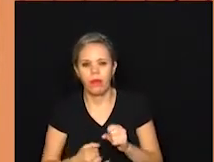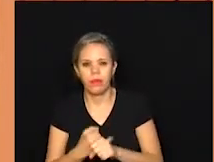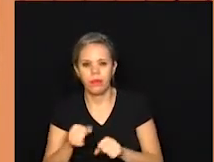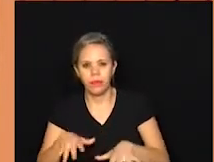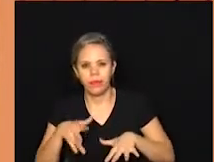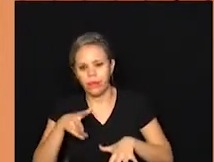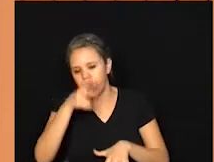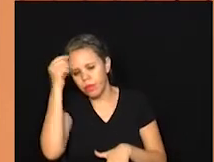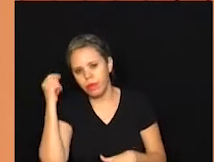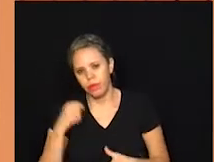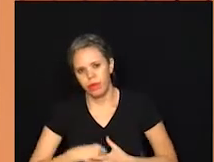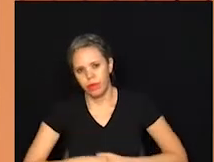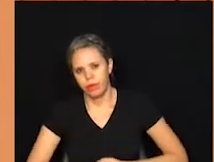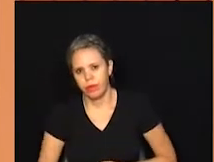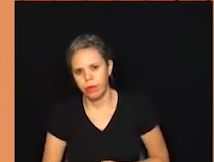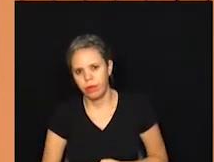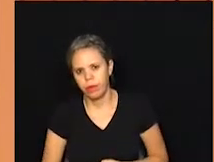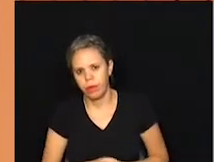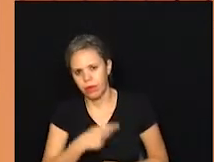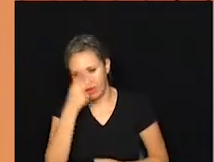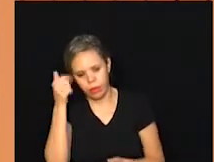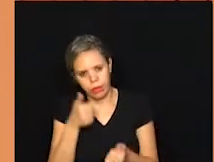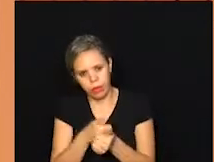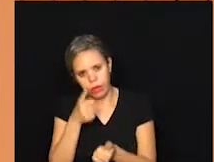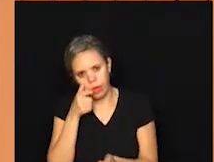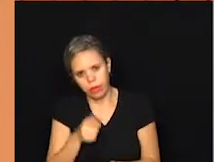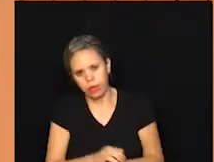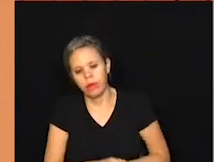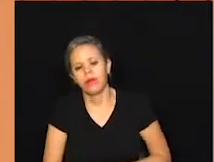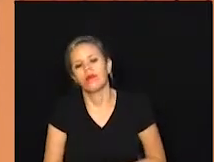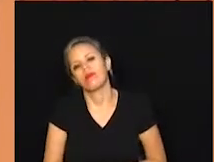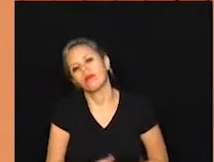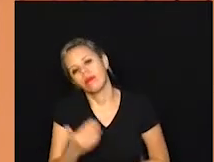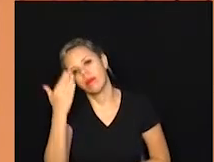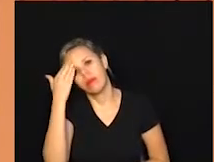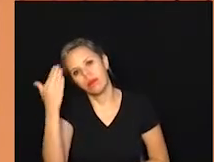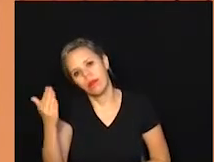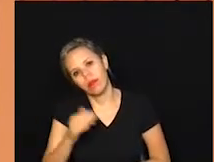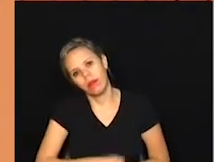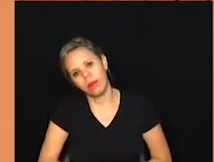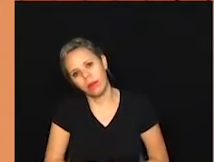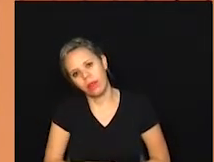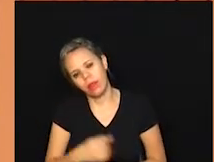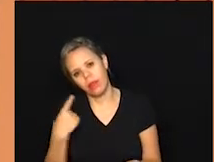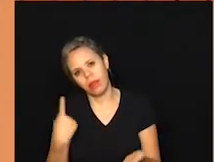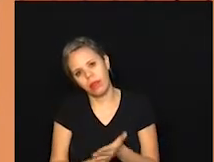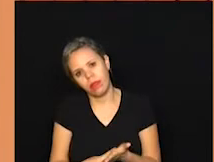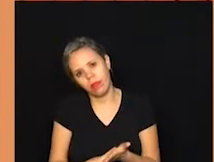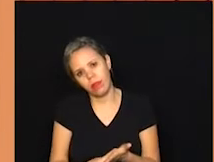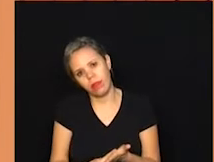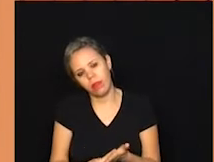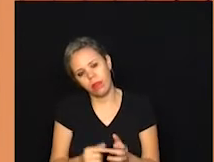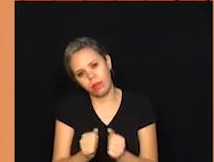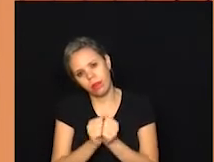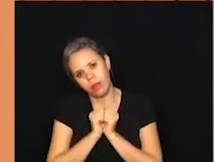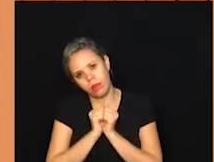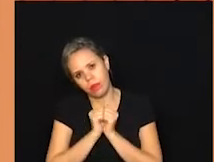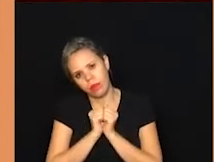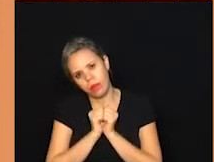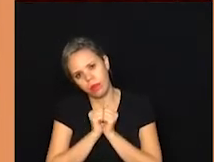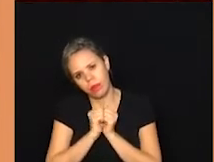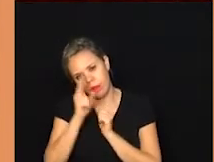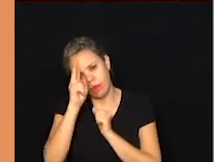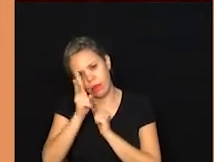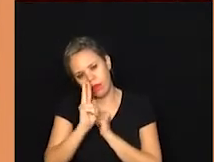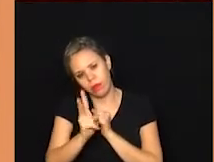audiência pública, e o público que nos acompanhou. Muitíssimo obrigada, contem comigo, contem conosco, e a gente tem que lembrar